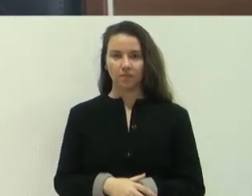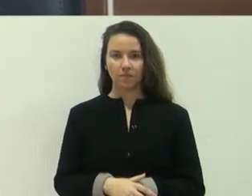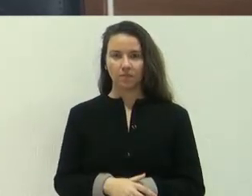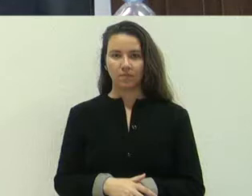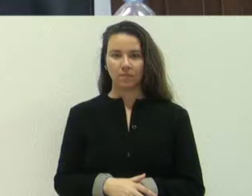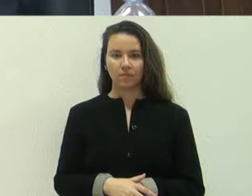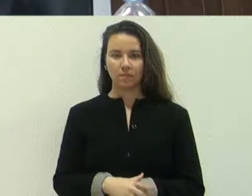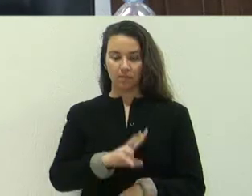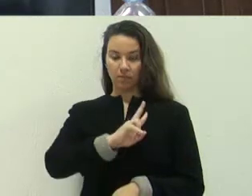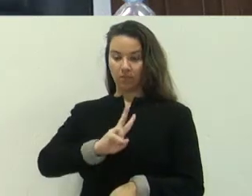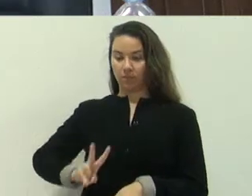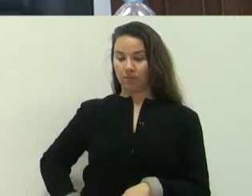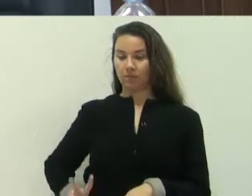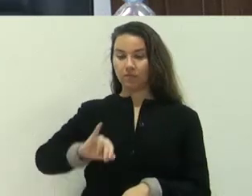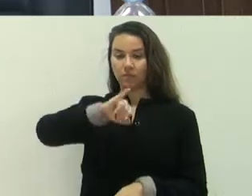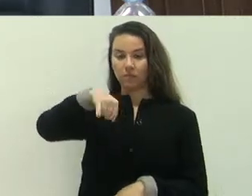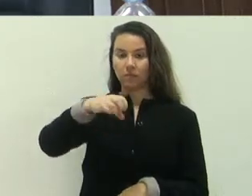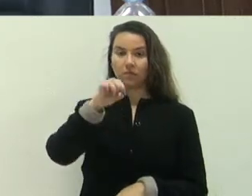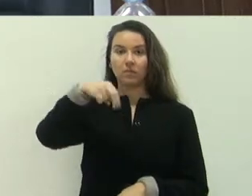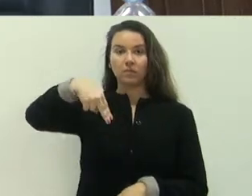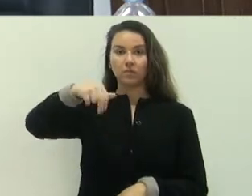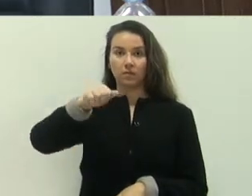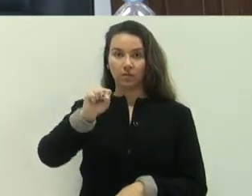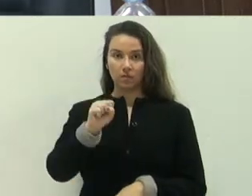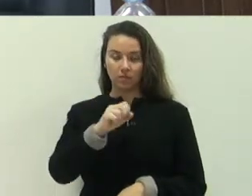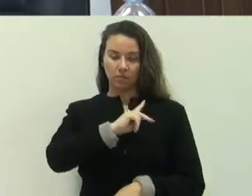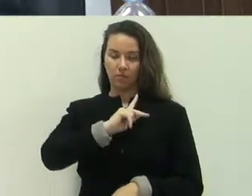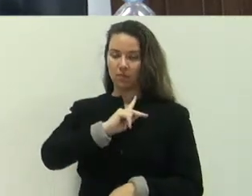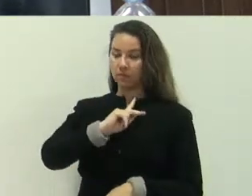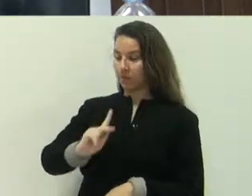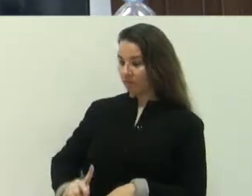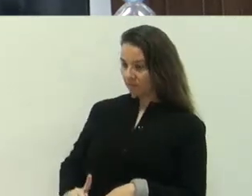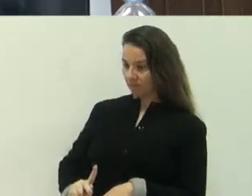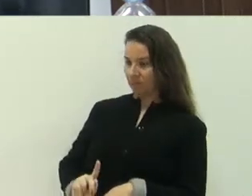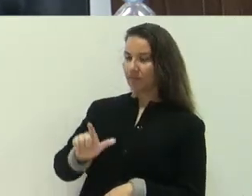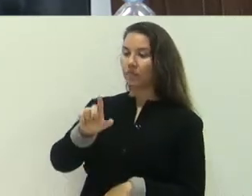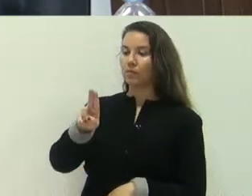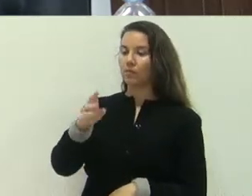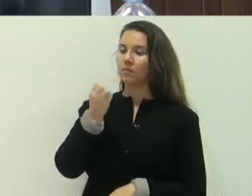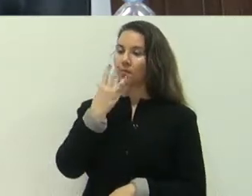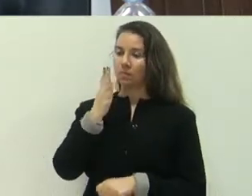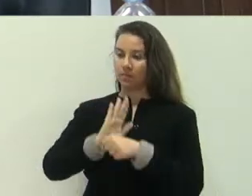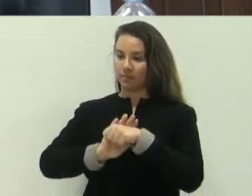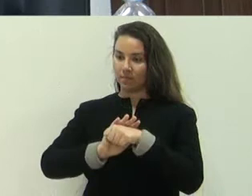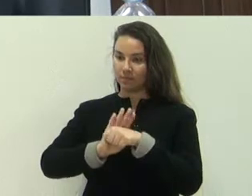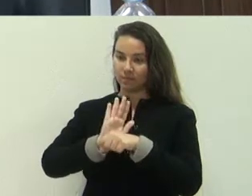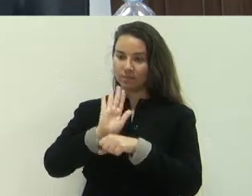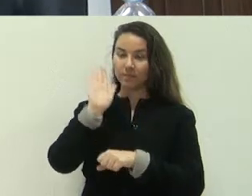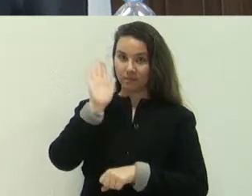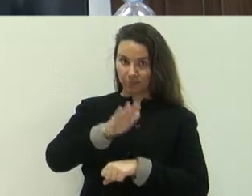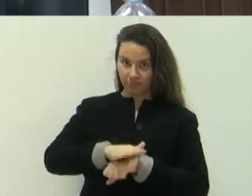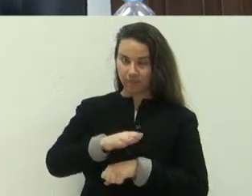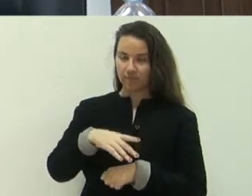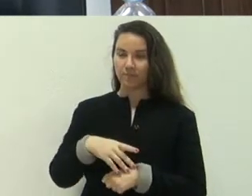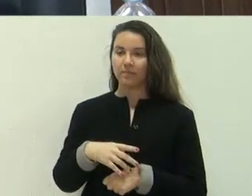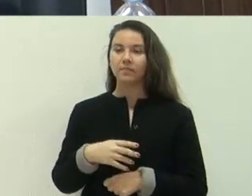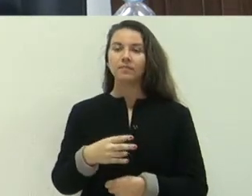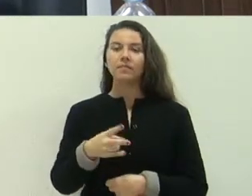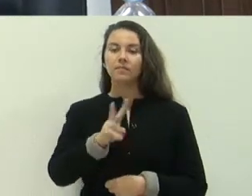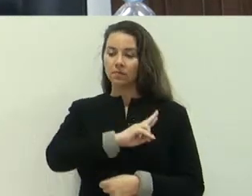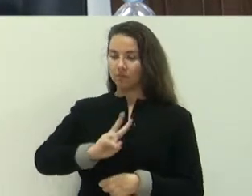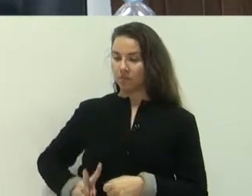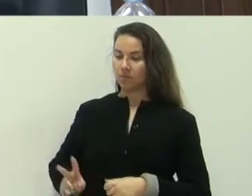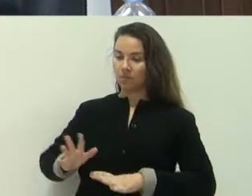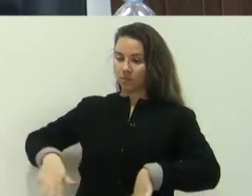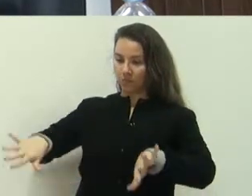Vereador Jonas. Boa tarde, presidente Lu. Boa tarde, vereadores. Boa tarde, vereadoras. Boa tarde